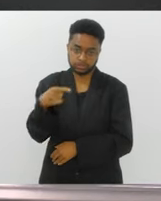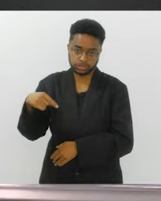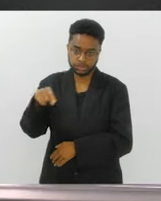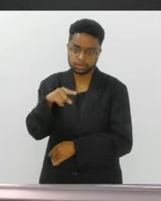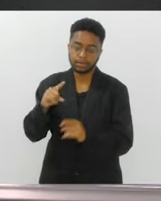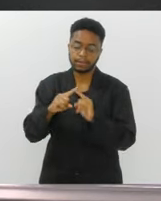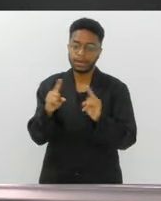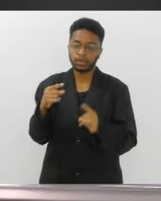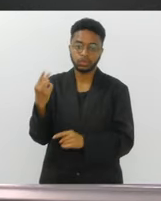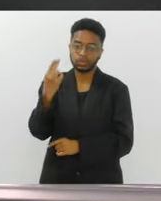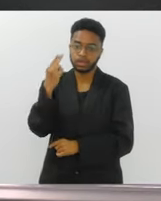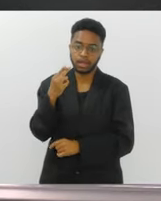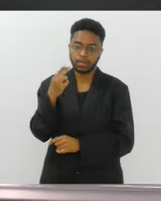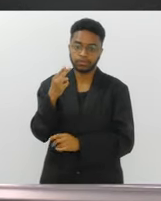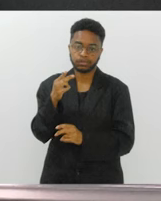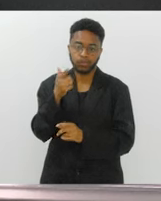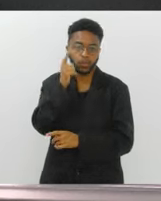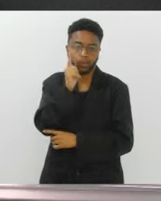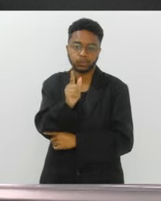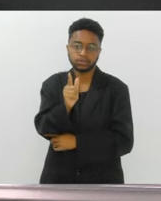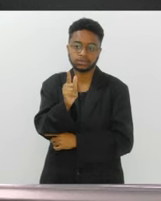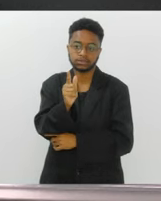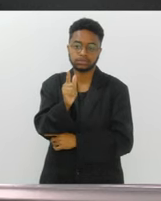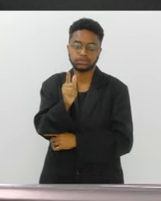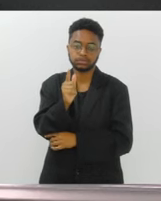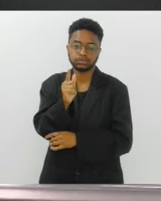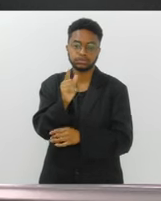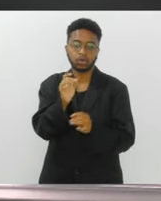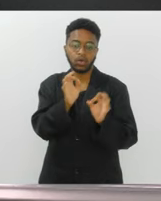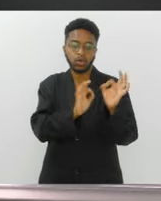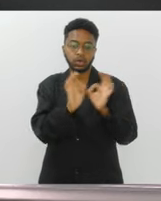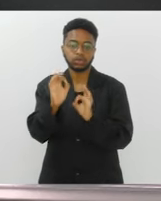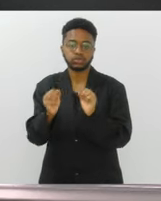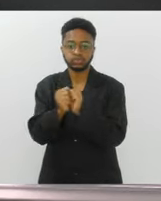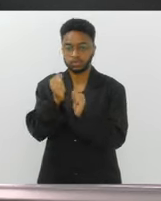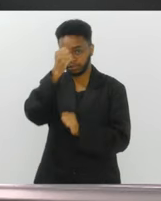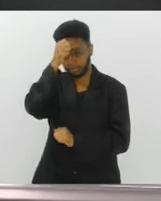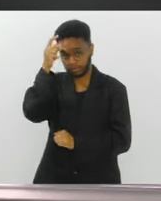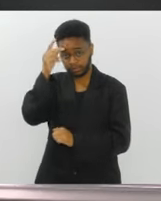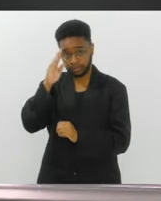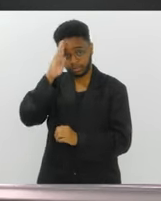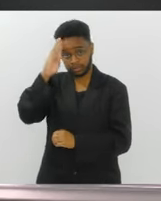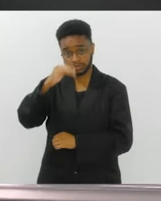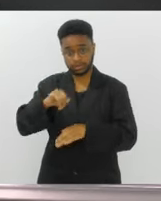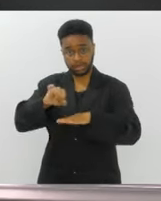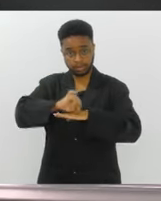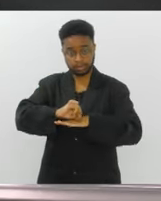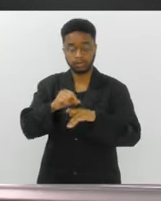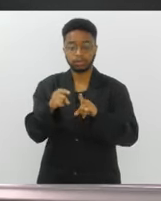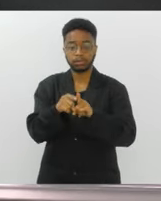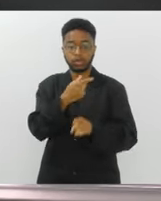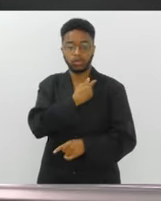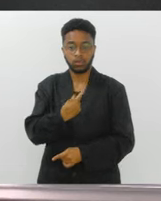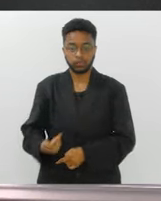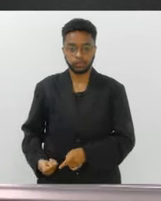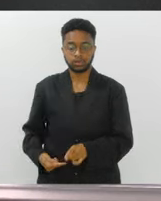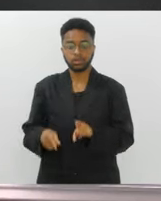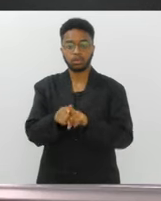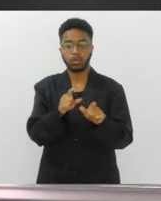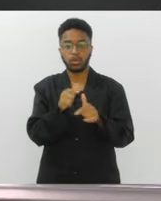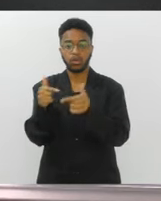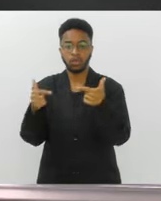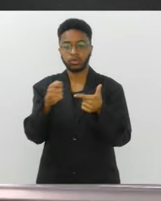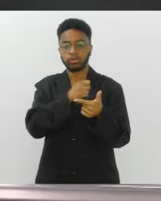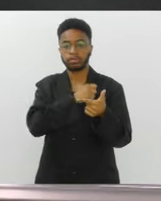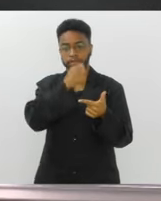Lins, que a gente consiga construir com os prefeitos, principalmente o prefeito da capital, o governador do Estado e os demais prefeitos,